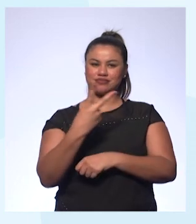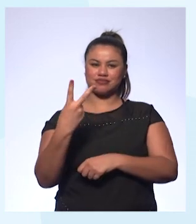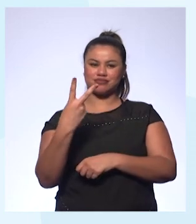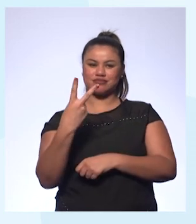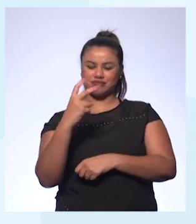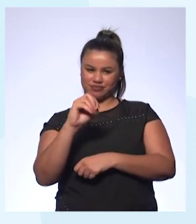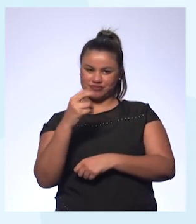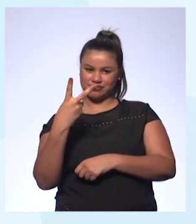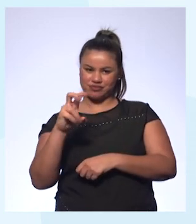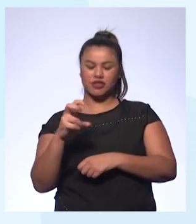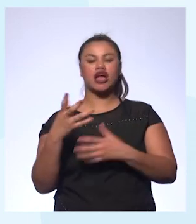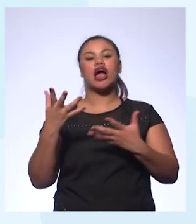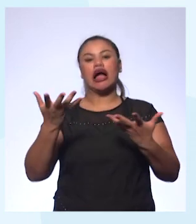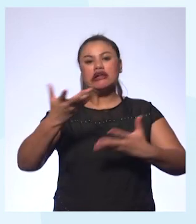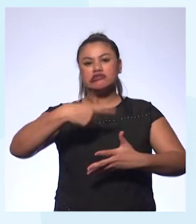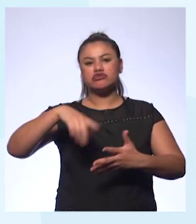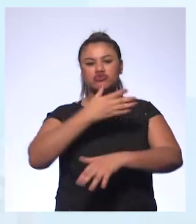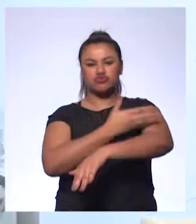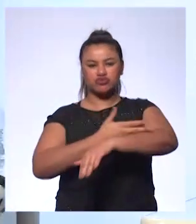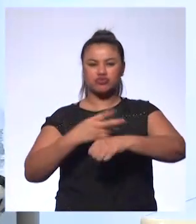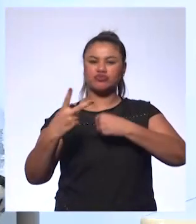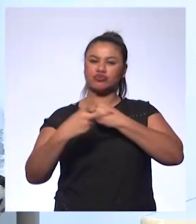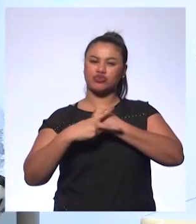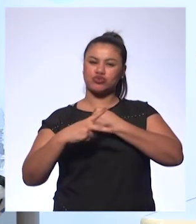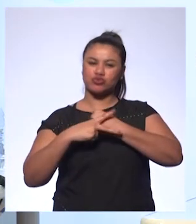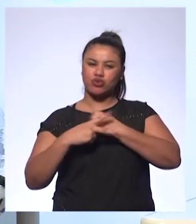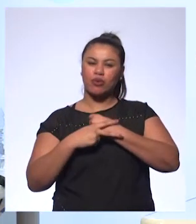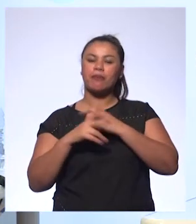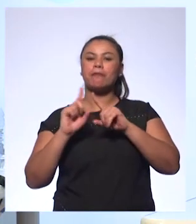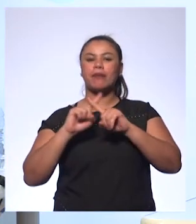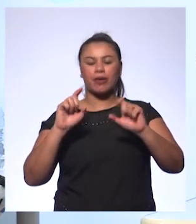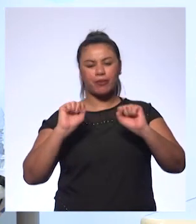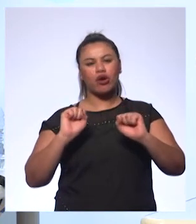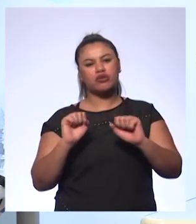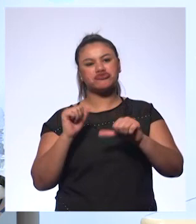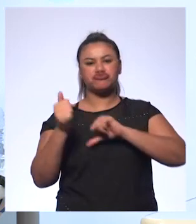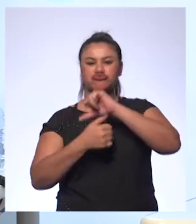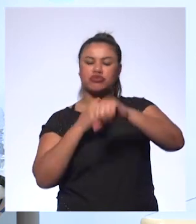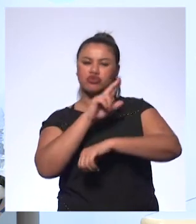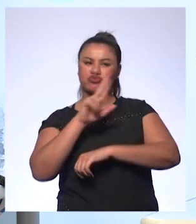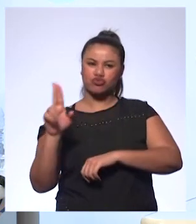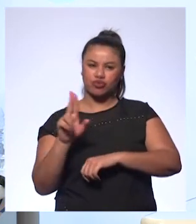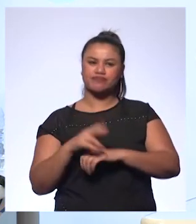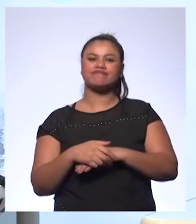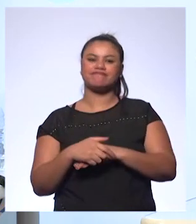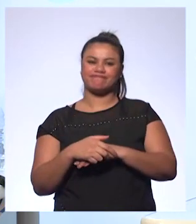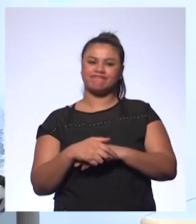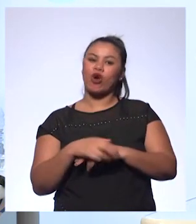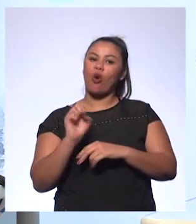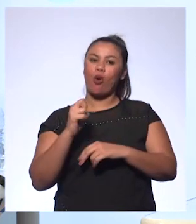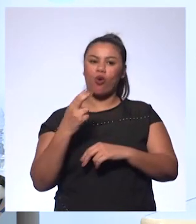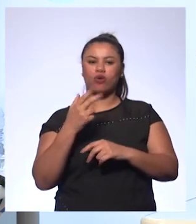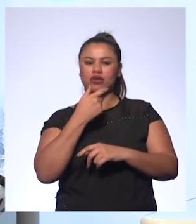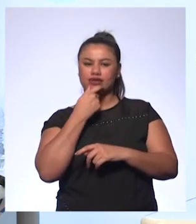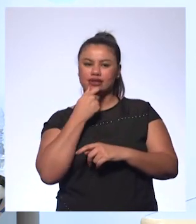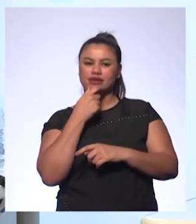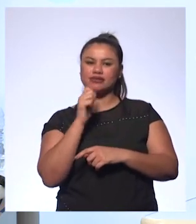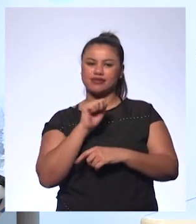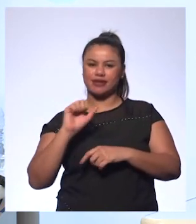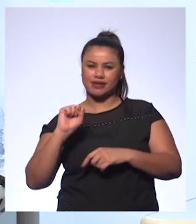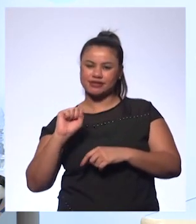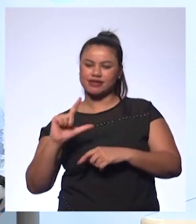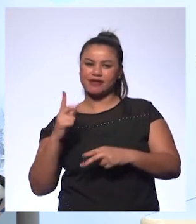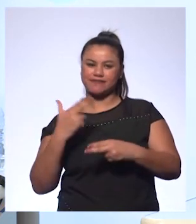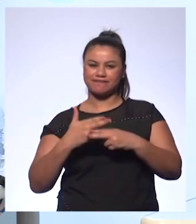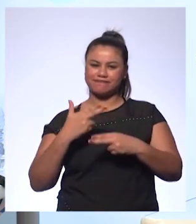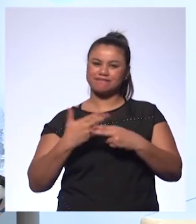nome né mas se você não quiser colocar o pronome pode colocar o nome mesmo das pessoas estão Serra é never will get married lembra que sempre antes